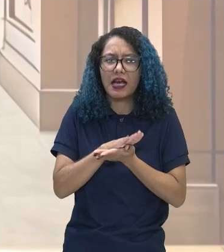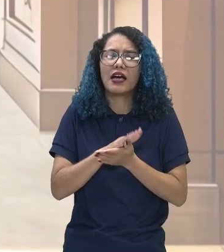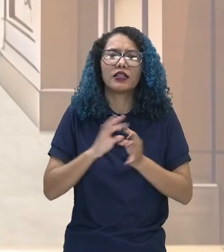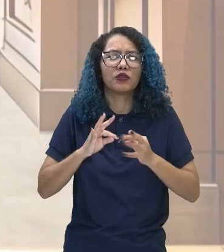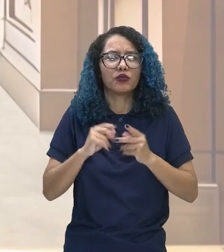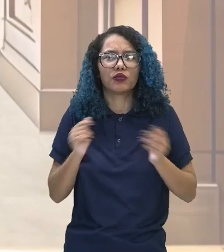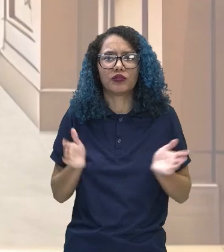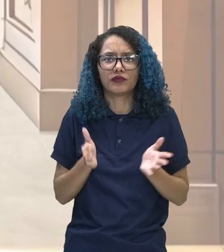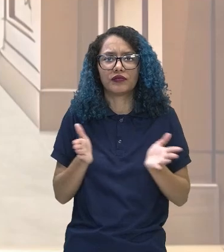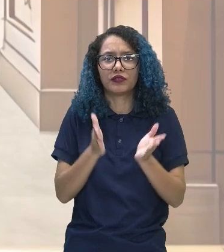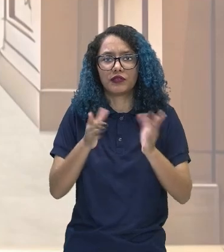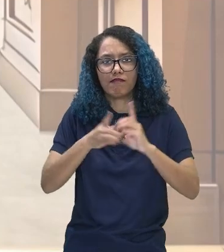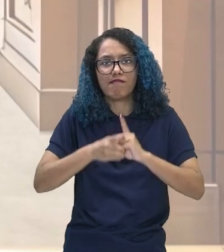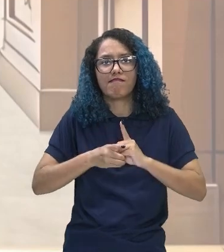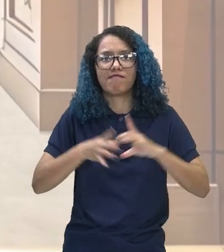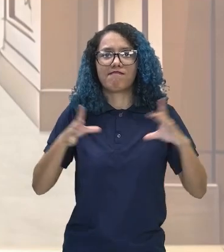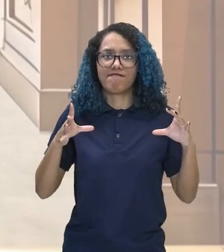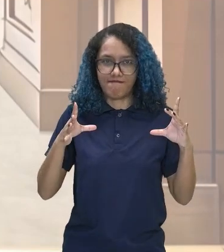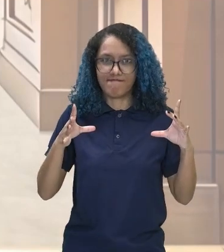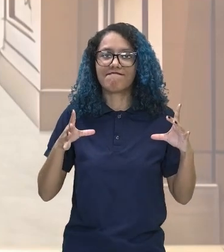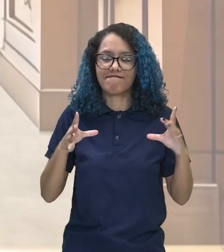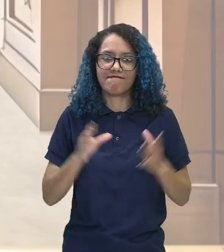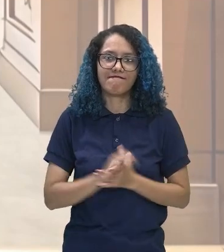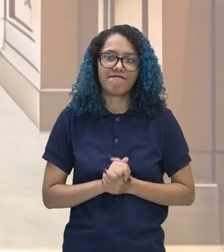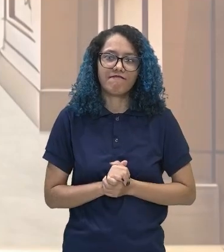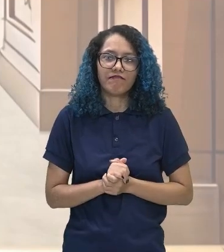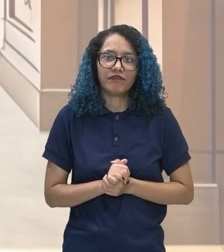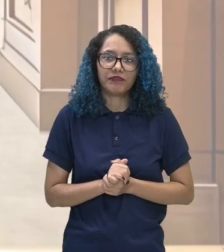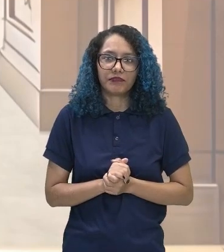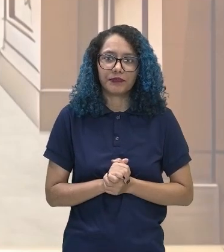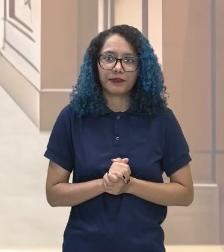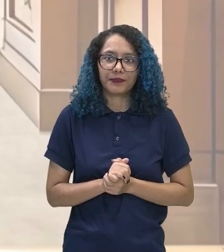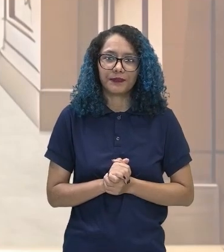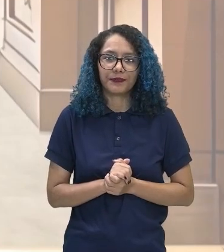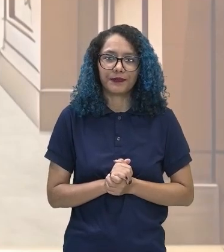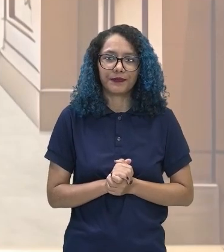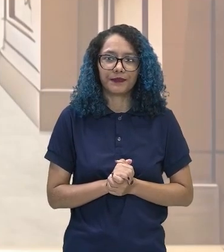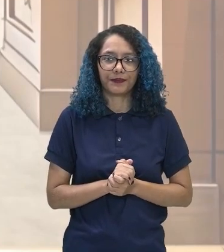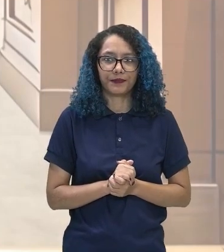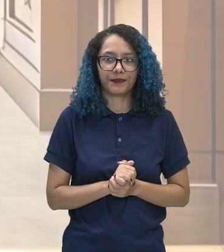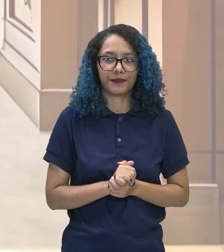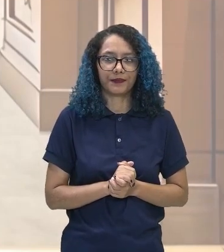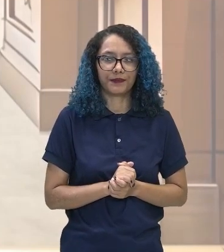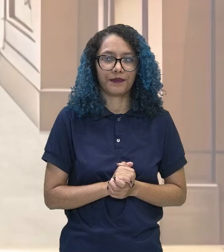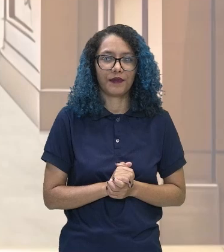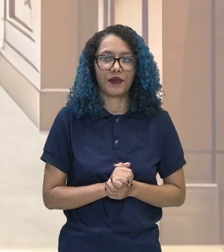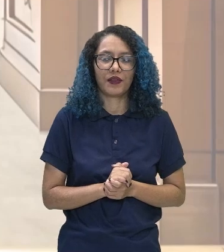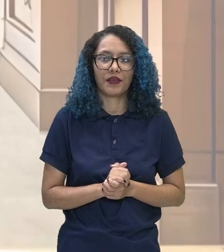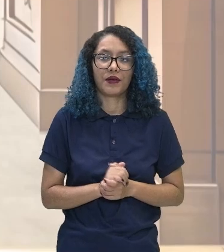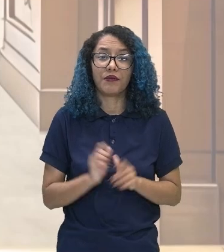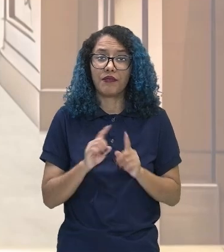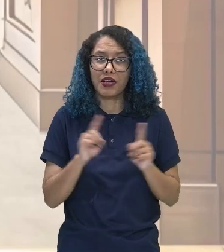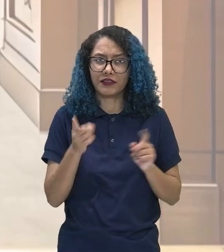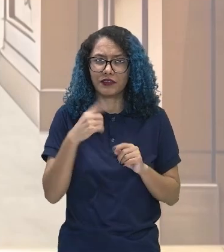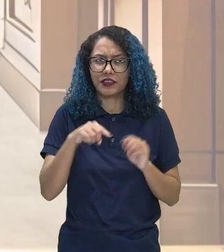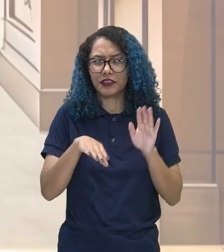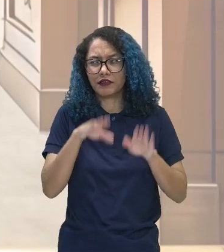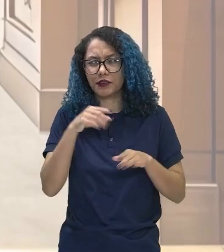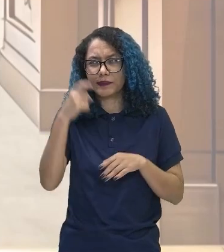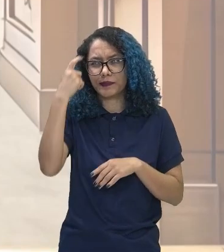da nossa democracia. Muito bem. Mas, meus queridos alunos, quais são, você deve estar perguntando, mas